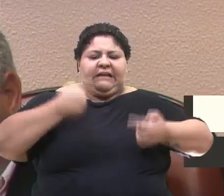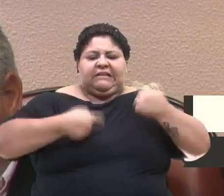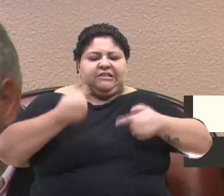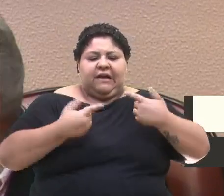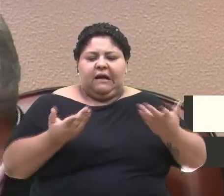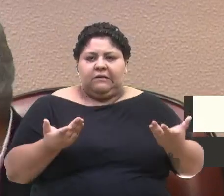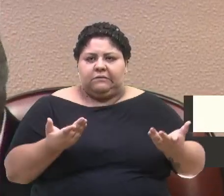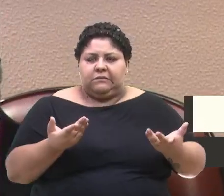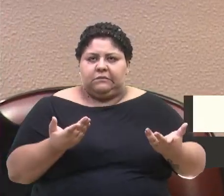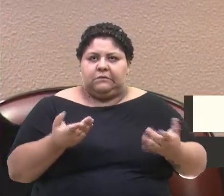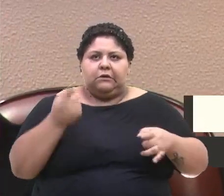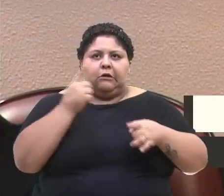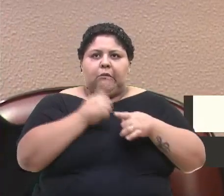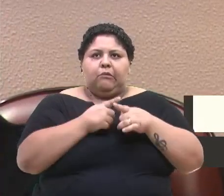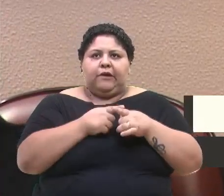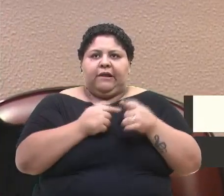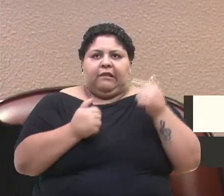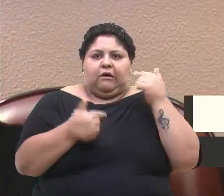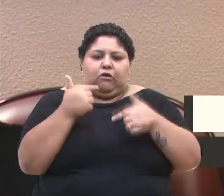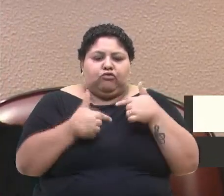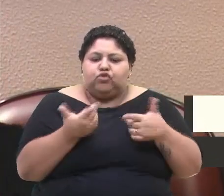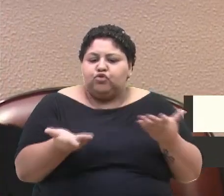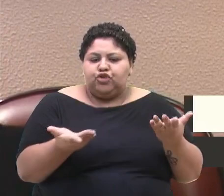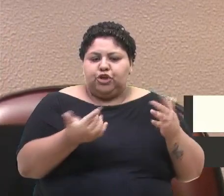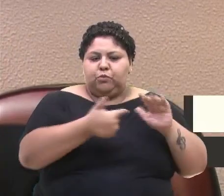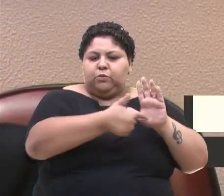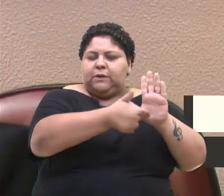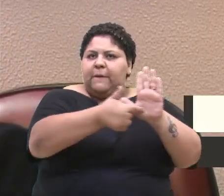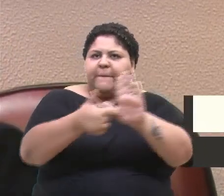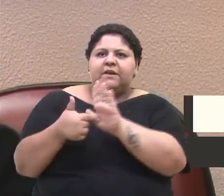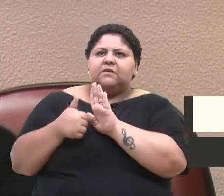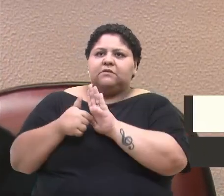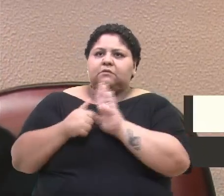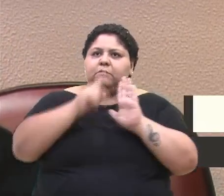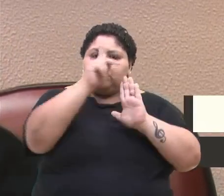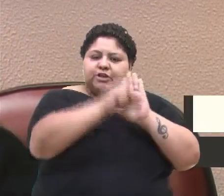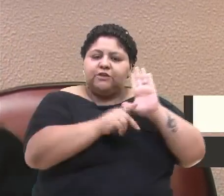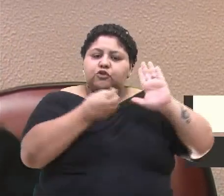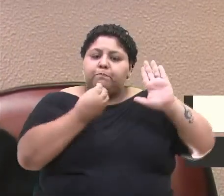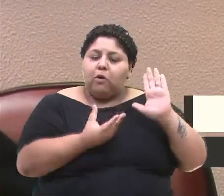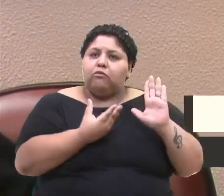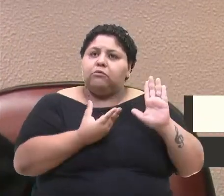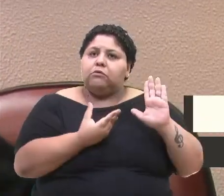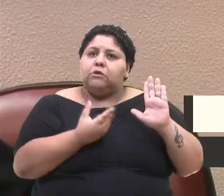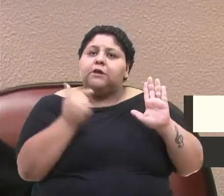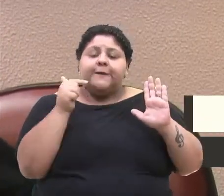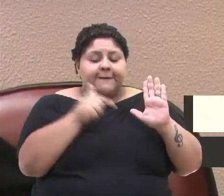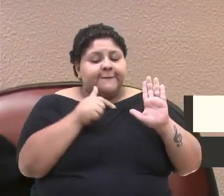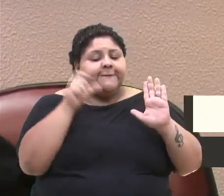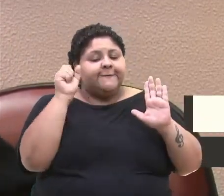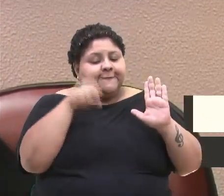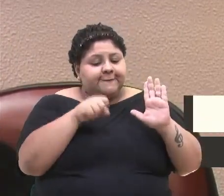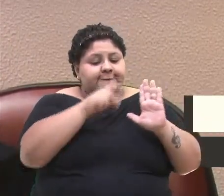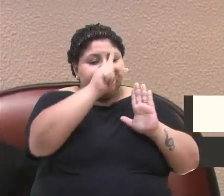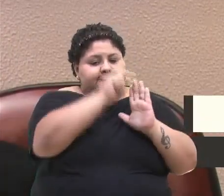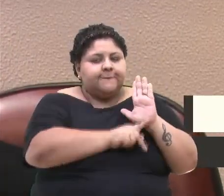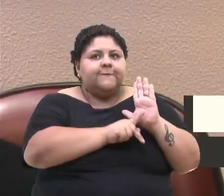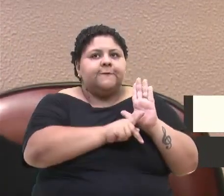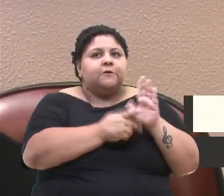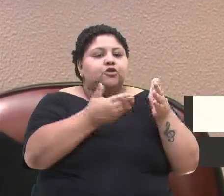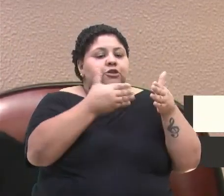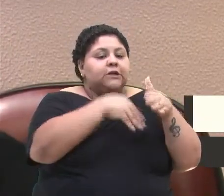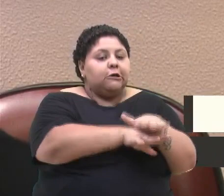não discutirmos, não apresentarmos projetos bons, e esse realmente é um projeto de